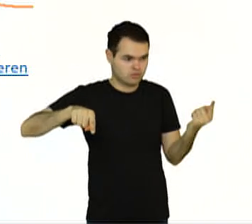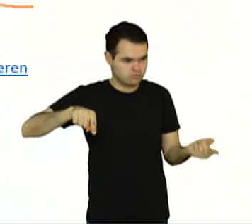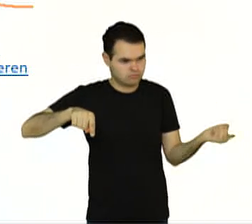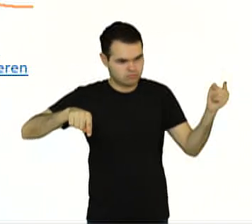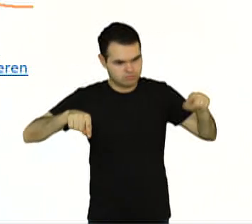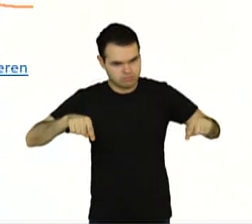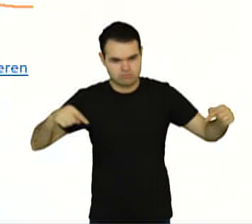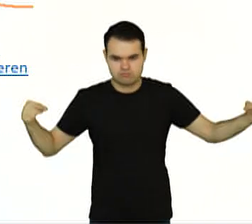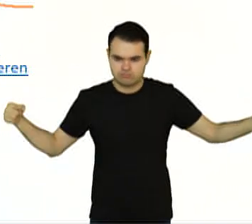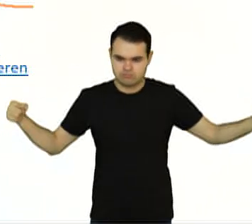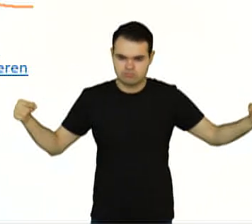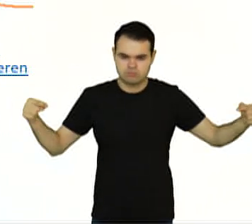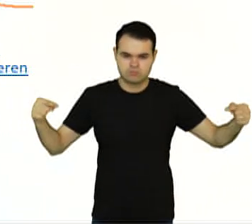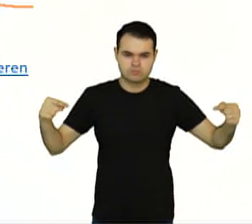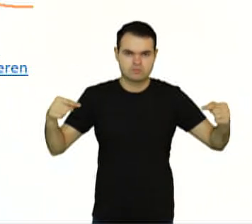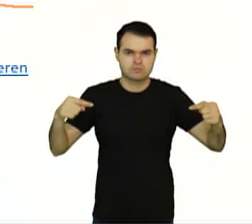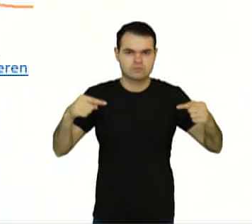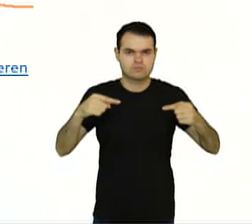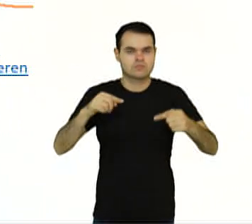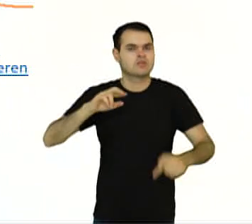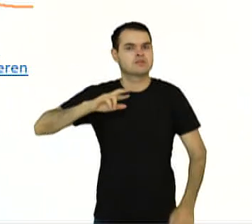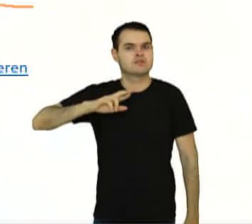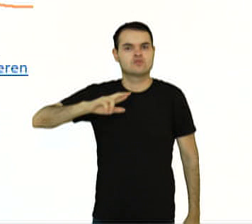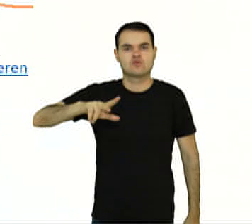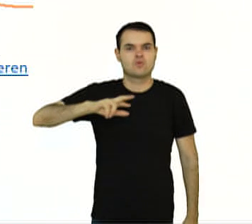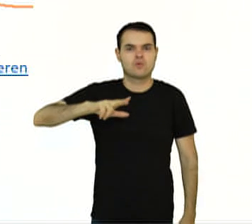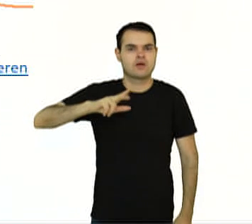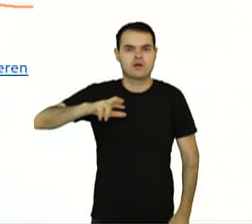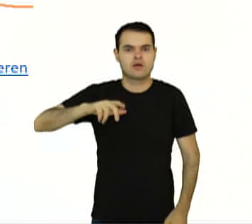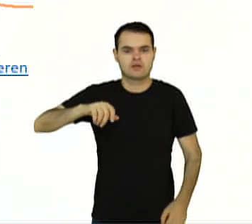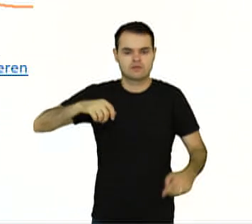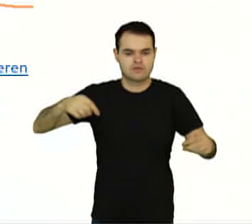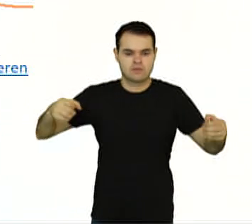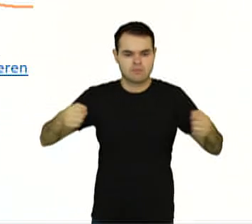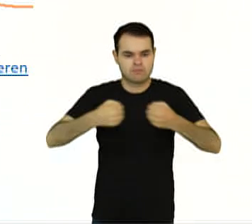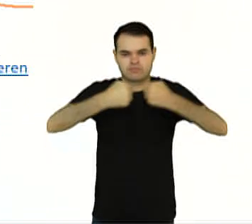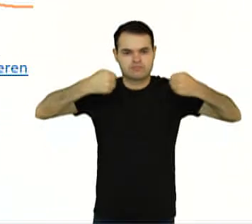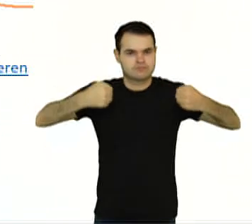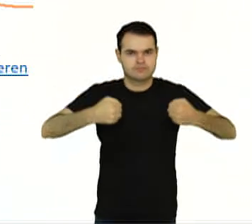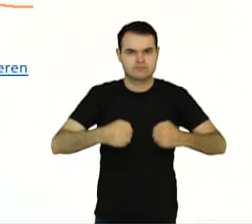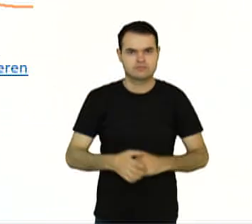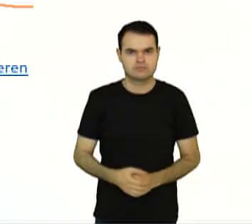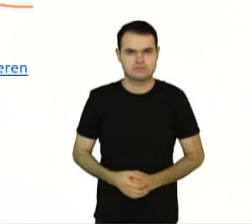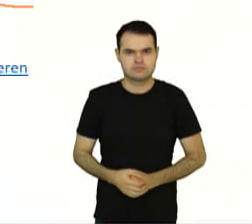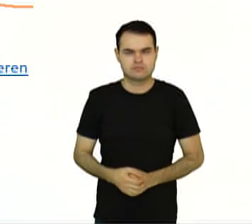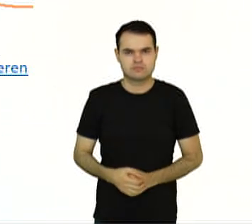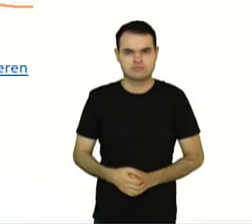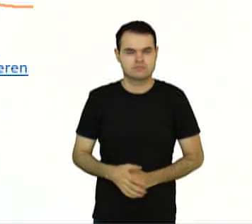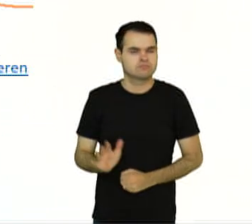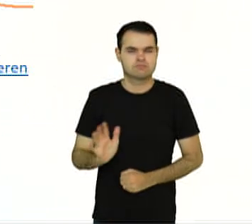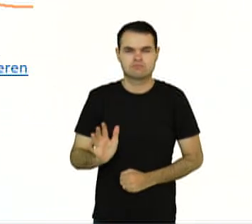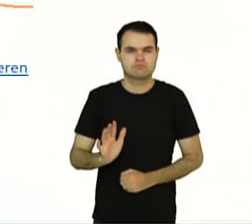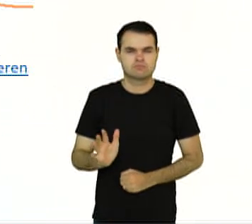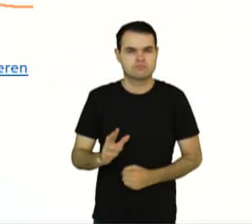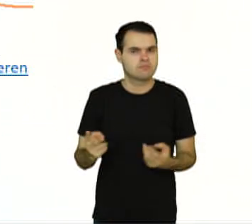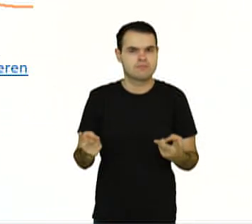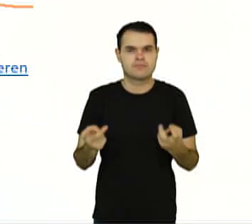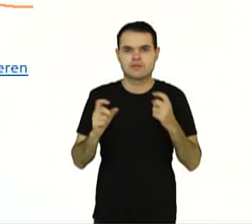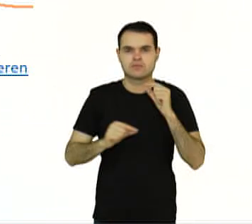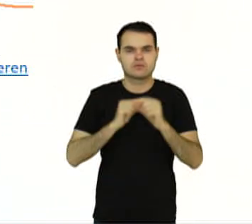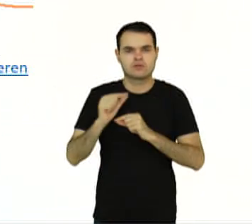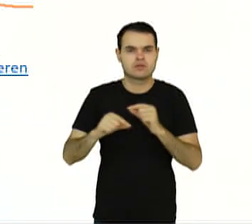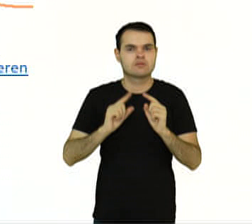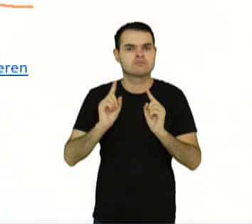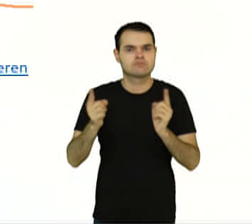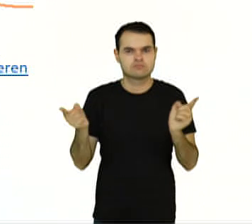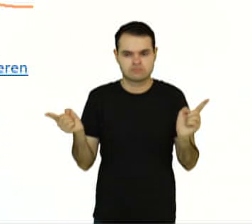está avançando pela direita. Não quer dizer que vai ter bloqueio, que um vai estar interferindo no outro. Você pode perceber que na